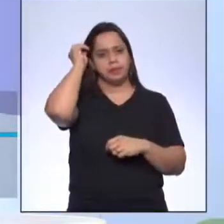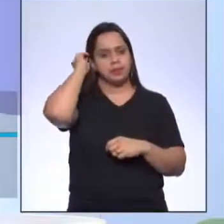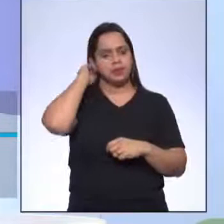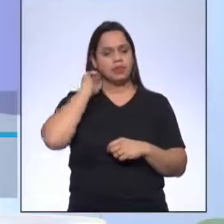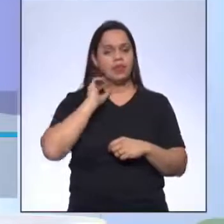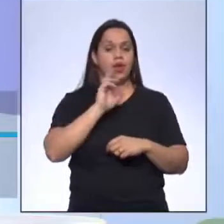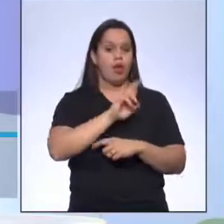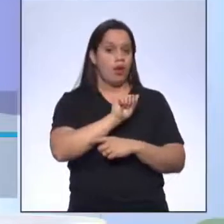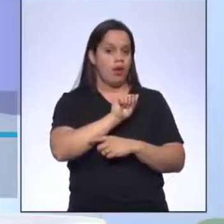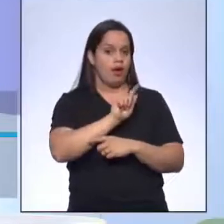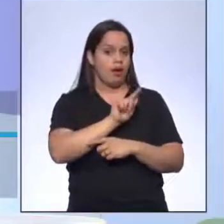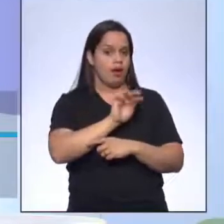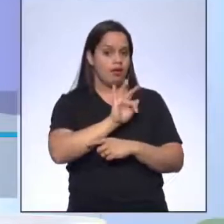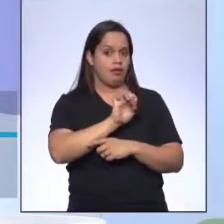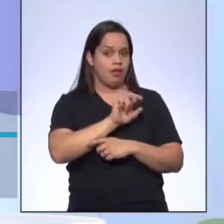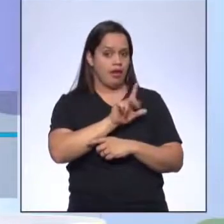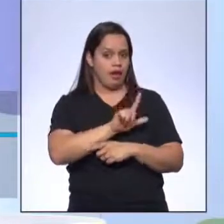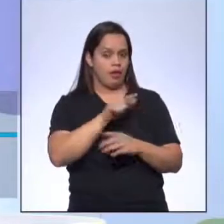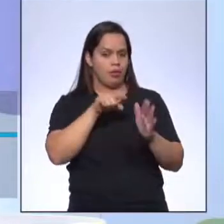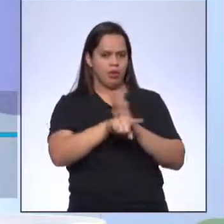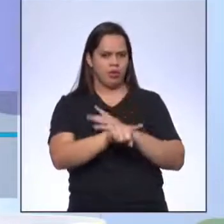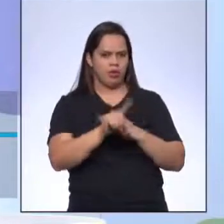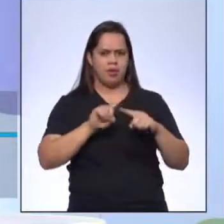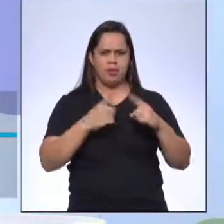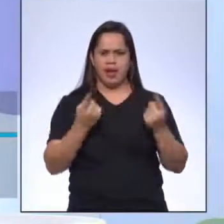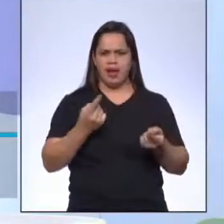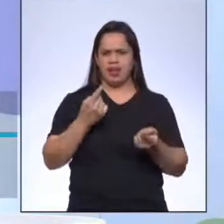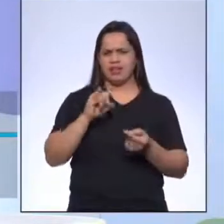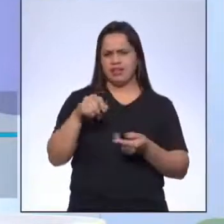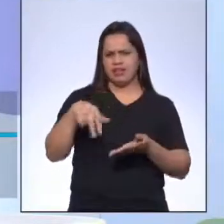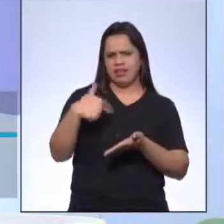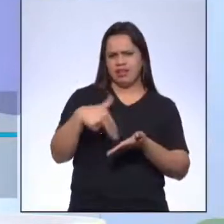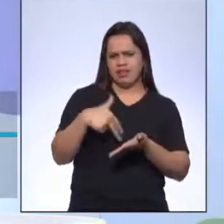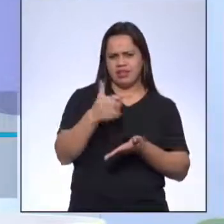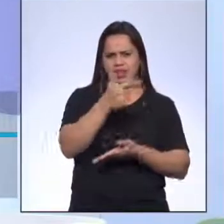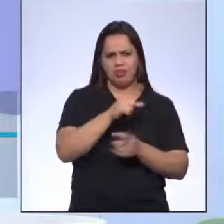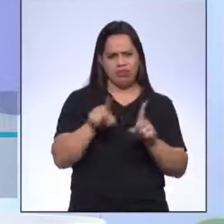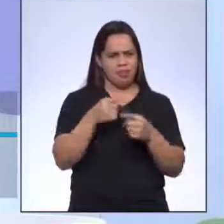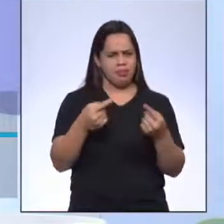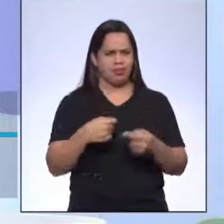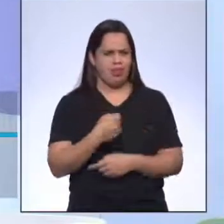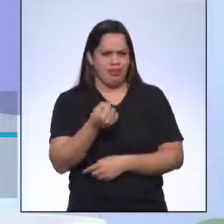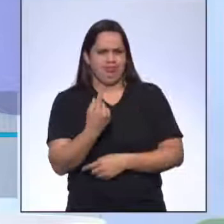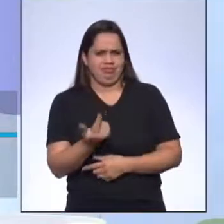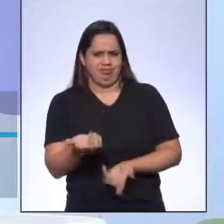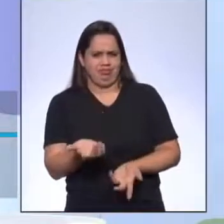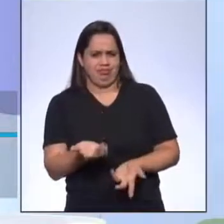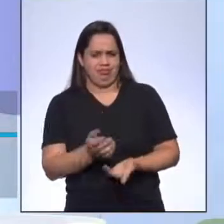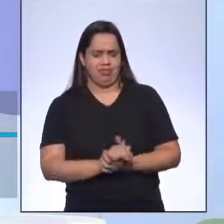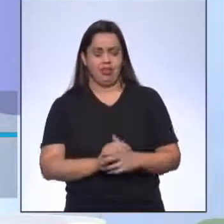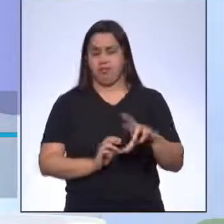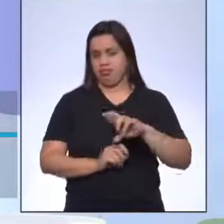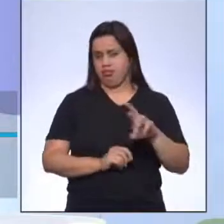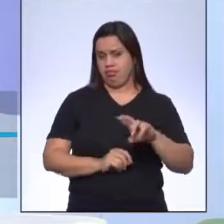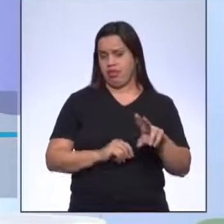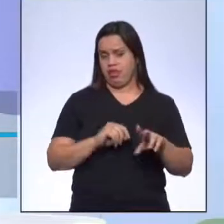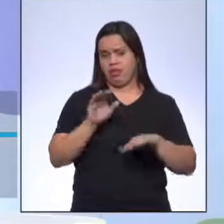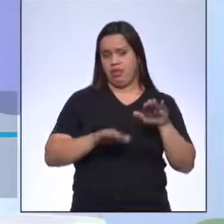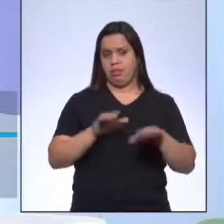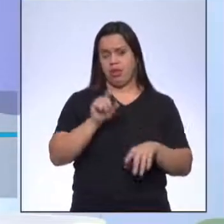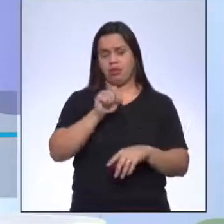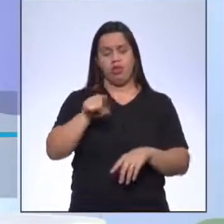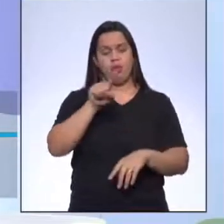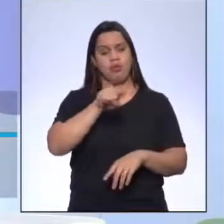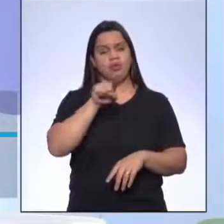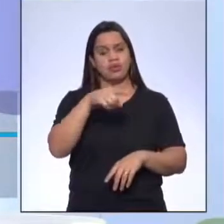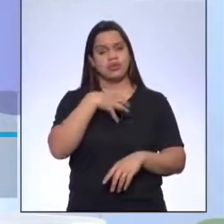O Rafael perguntou aqui, mas se dançar sem música, eu não vou achar estranho? Não, Rafael. Tudo depende, né, de como você se